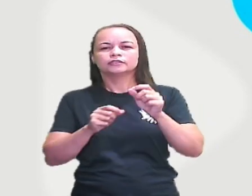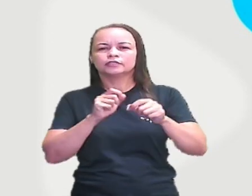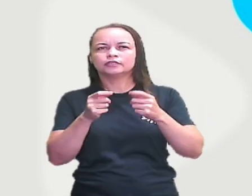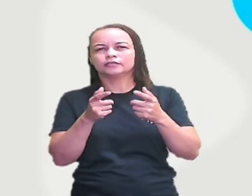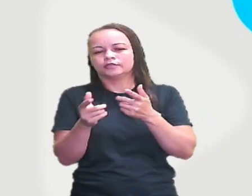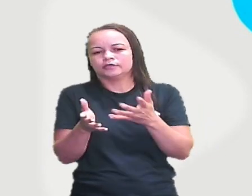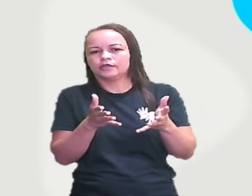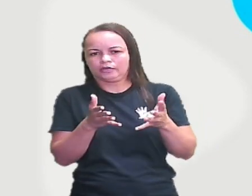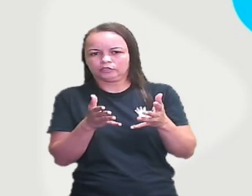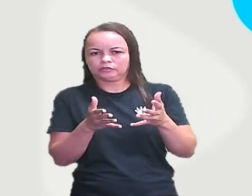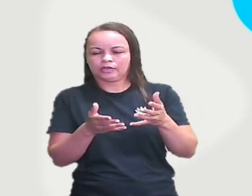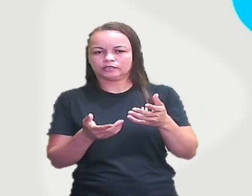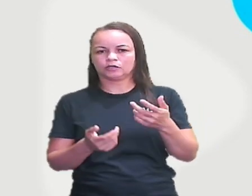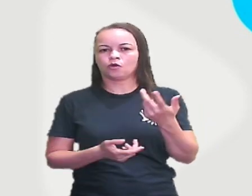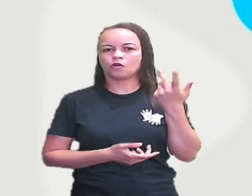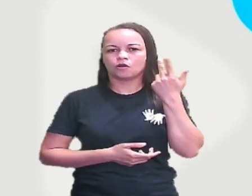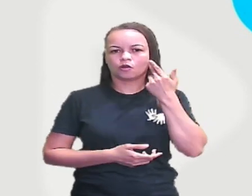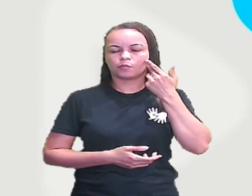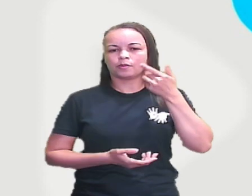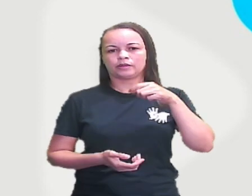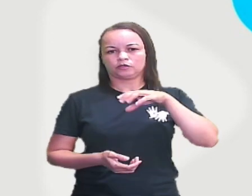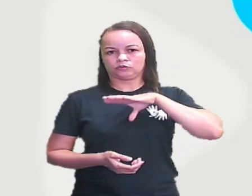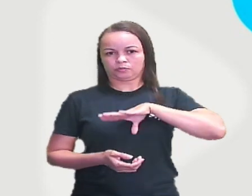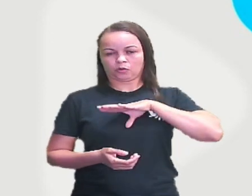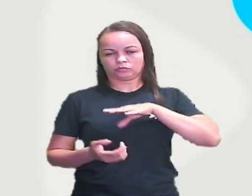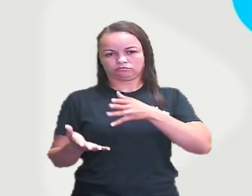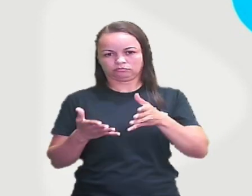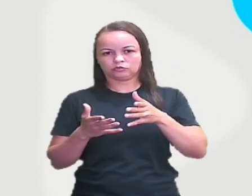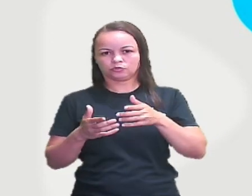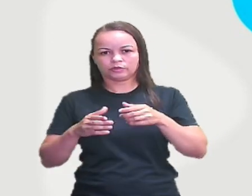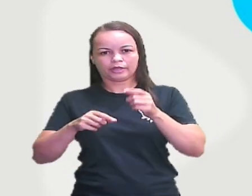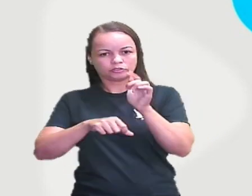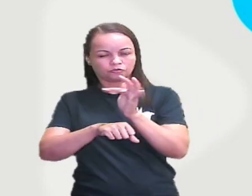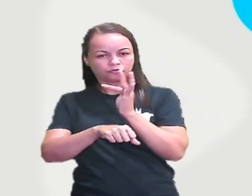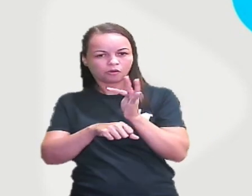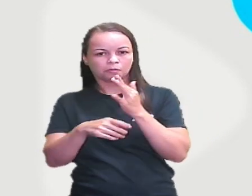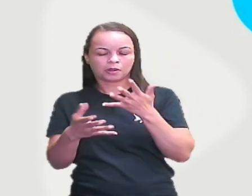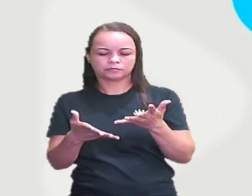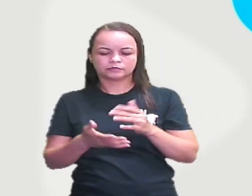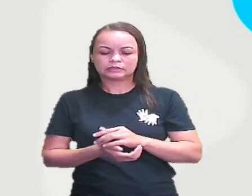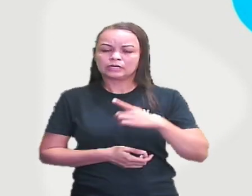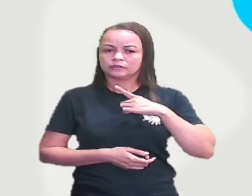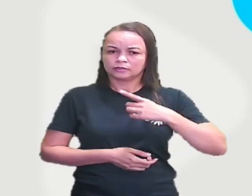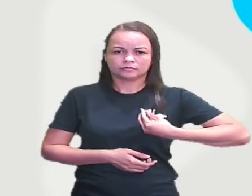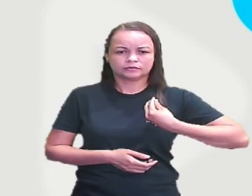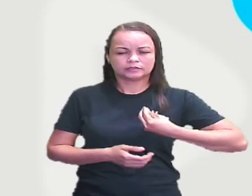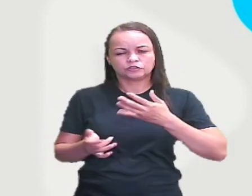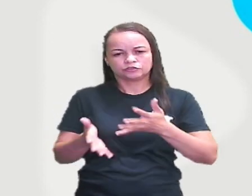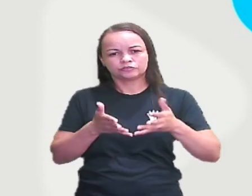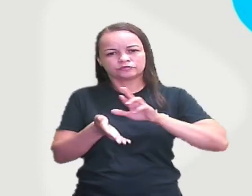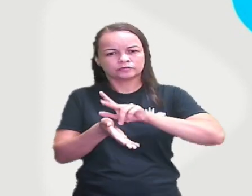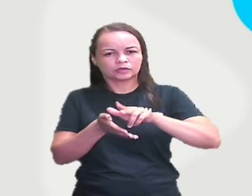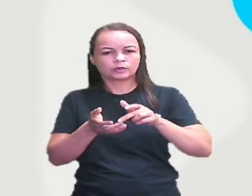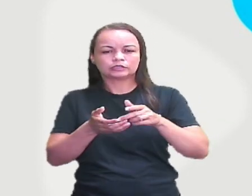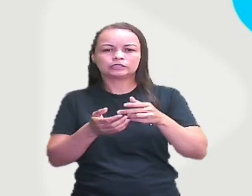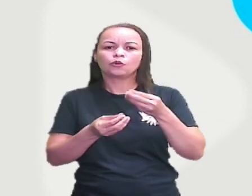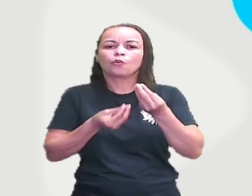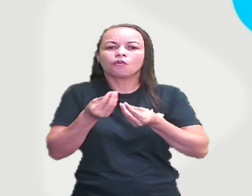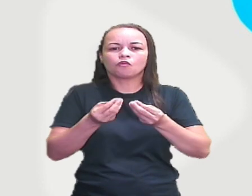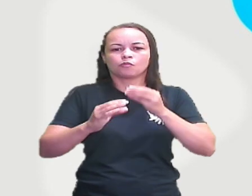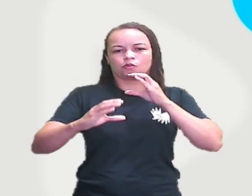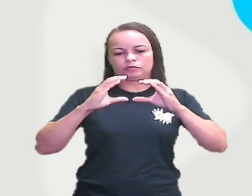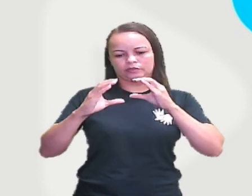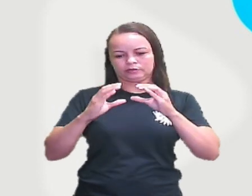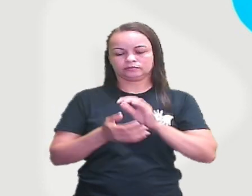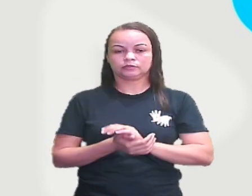no Acre, né, num extremo do país, existe uma maneira própria, peculiar de se comunicar. Já lá no